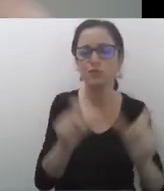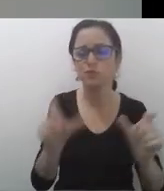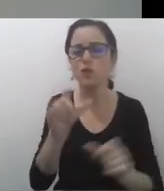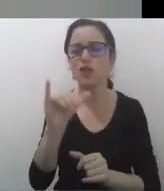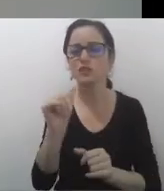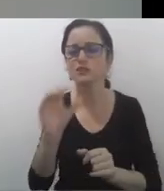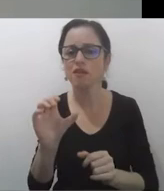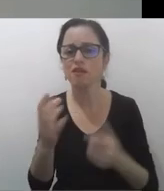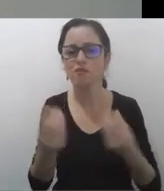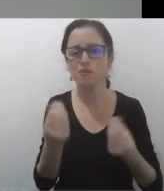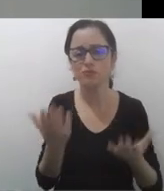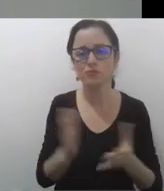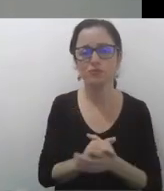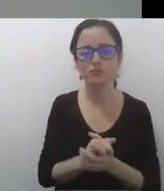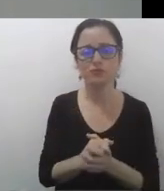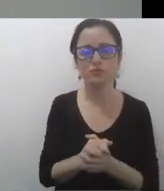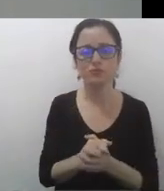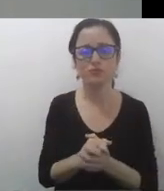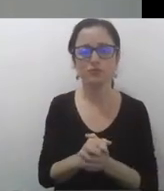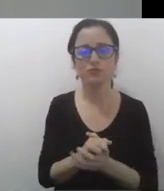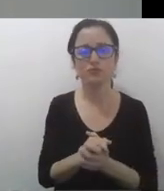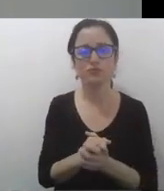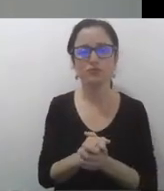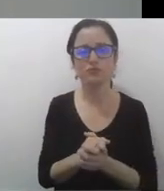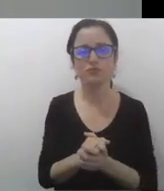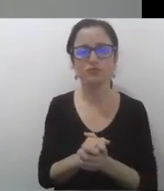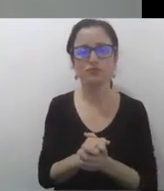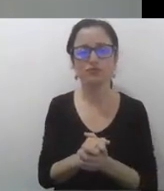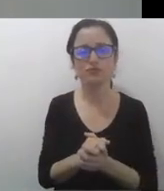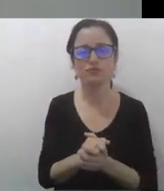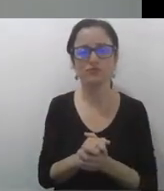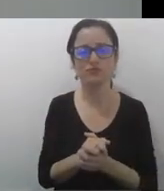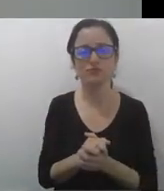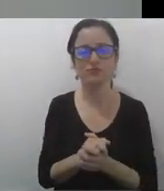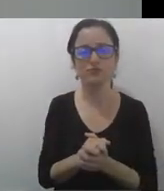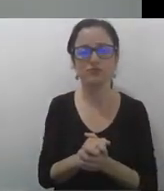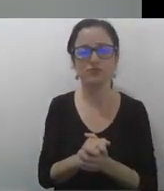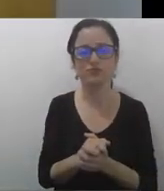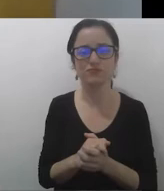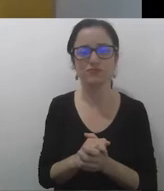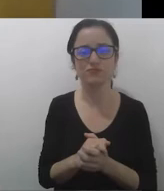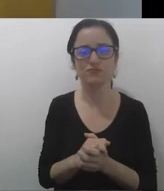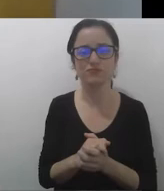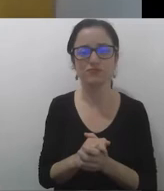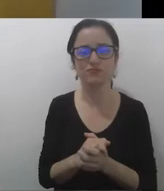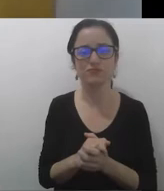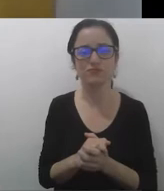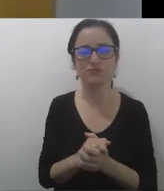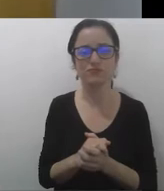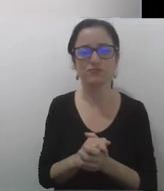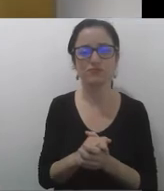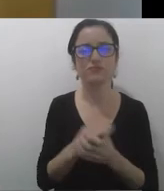nos personagens do IAC. Ok. suficiente? Não,